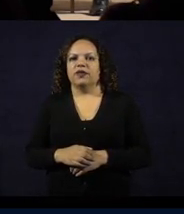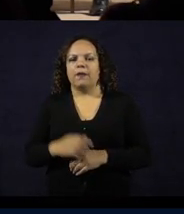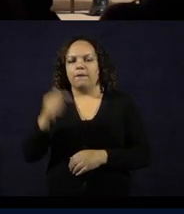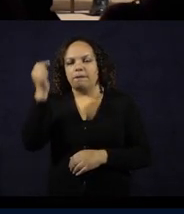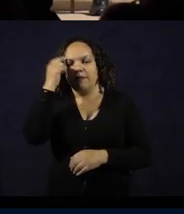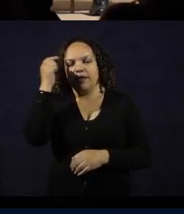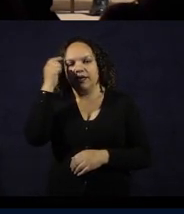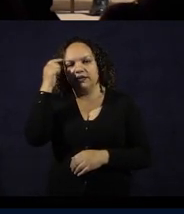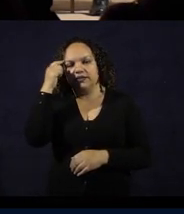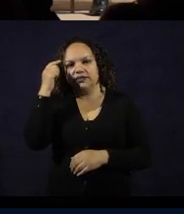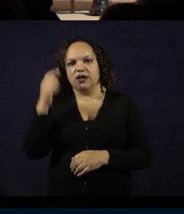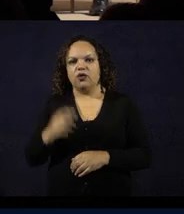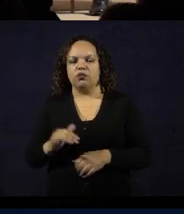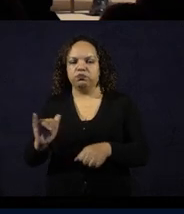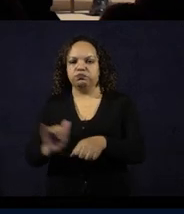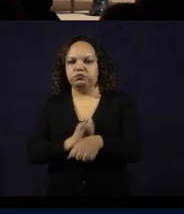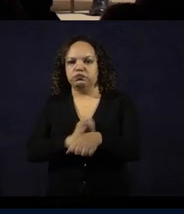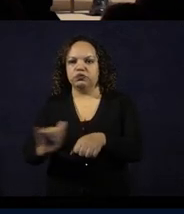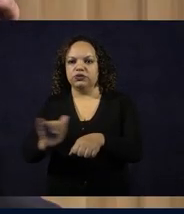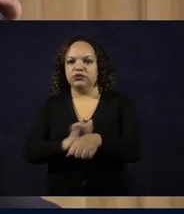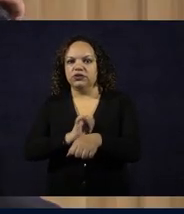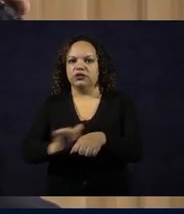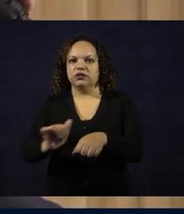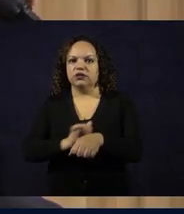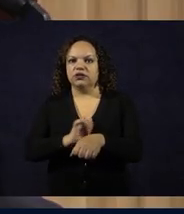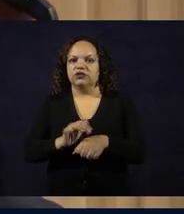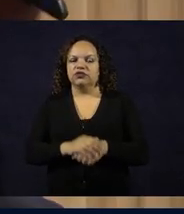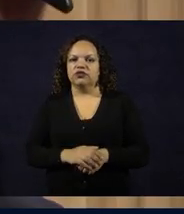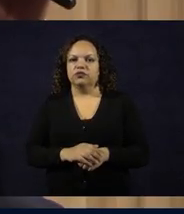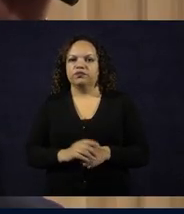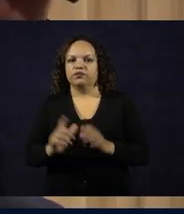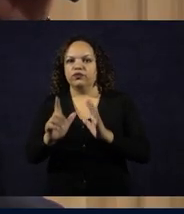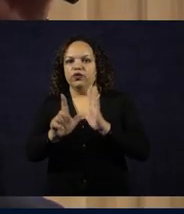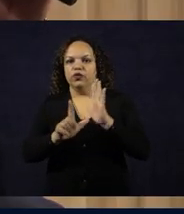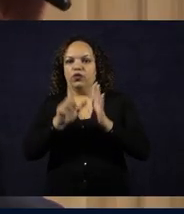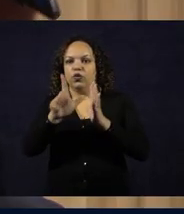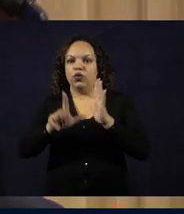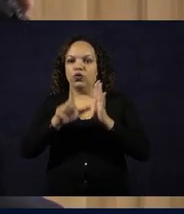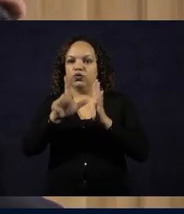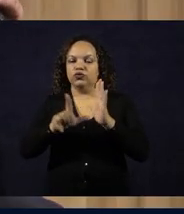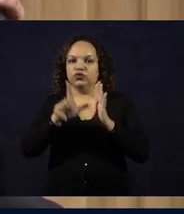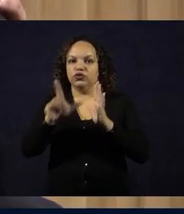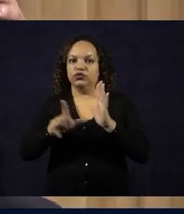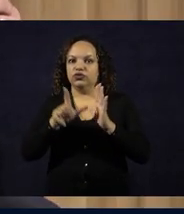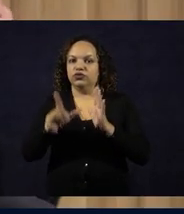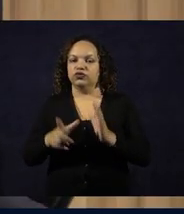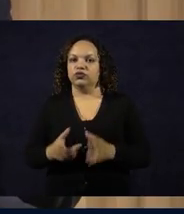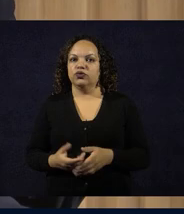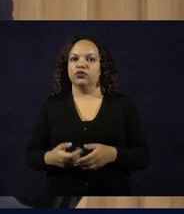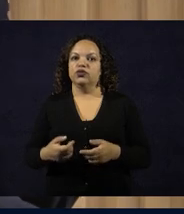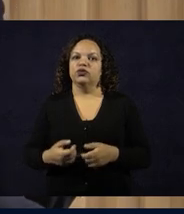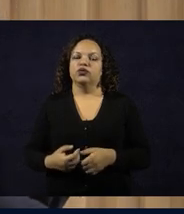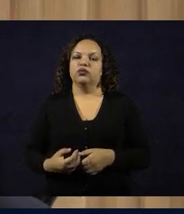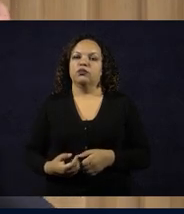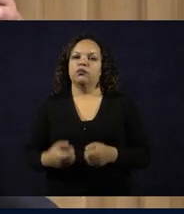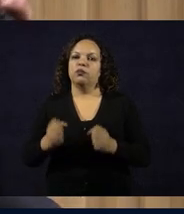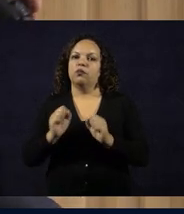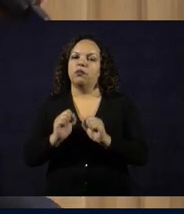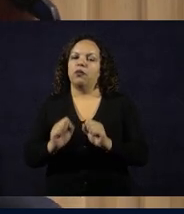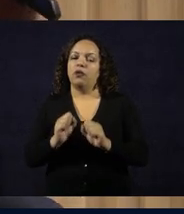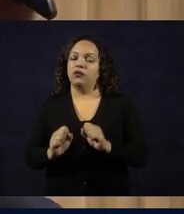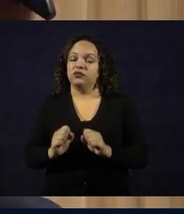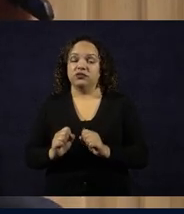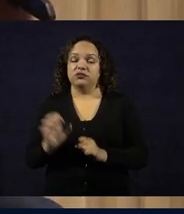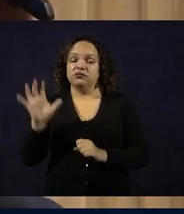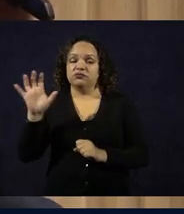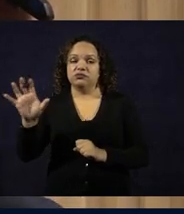companhias uma visão estratégica é o ponto Logístico ele não tem que ser tratado como um problema de governo Leonardo